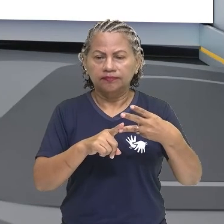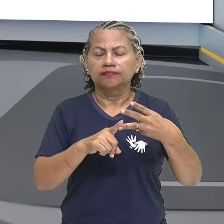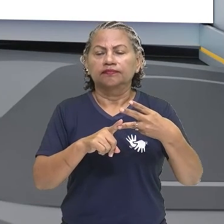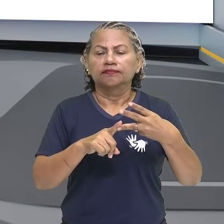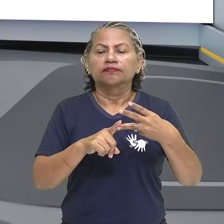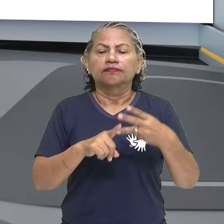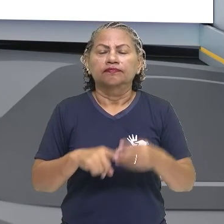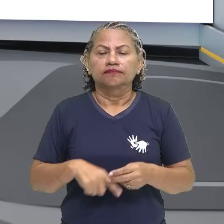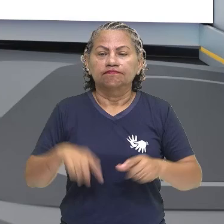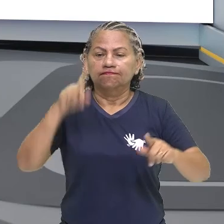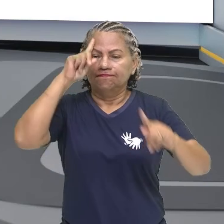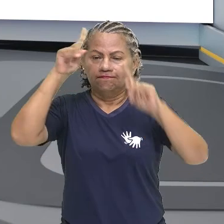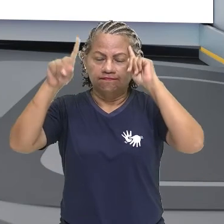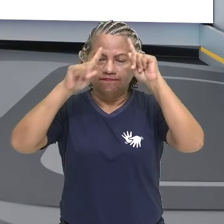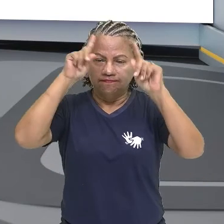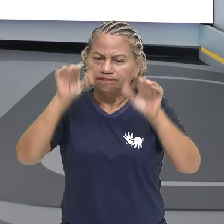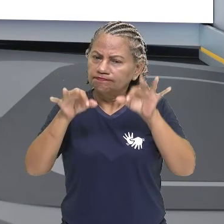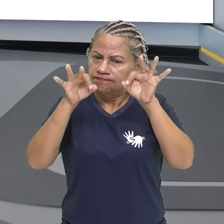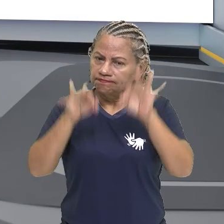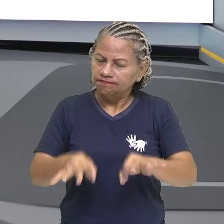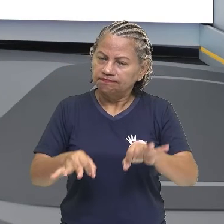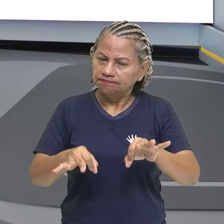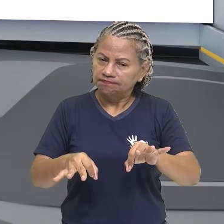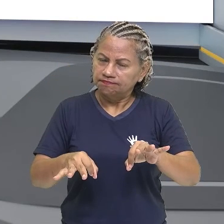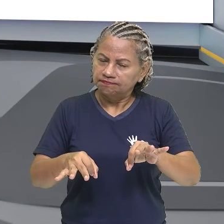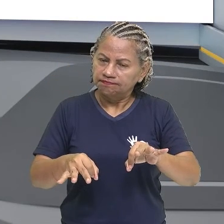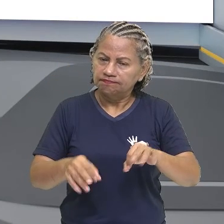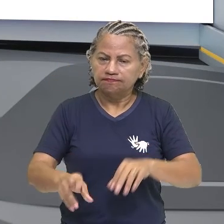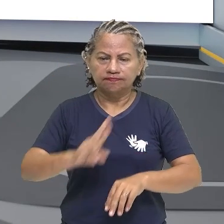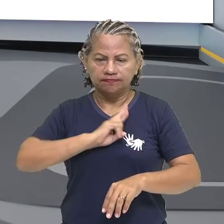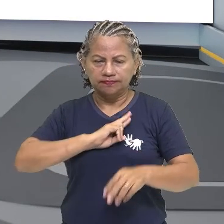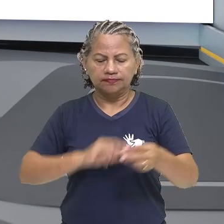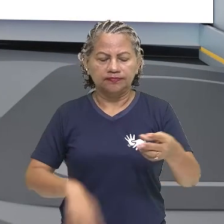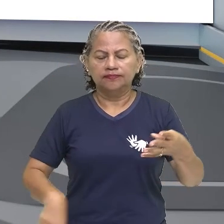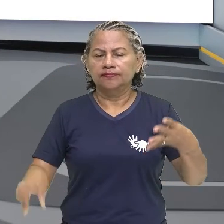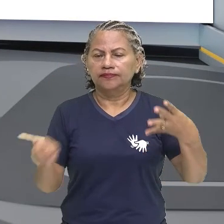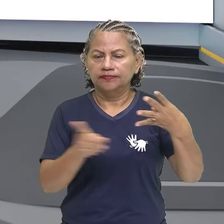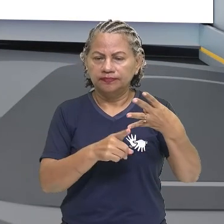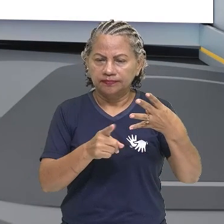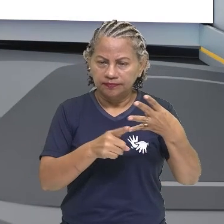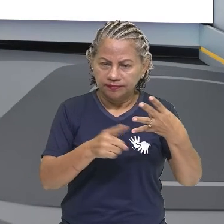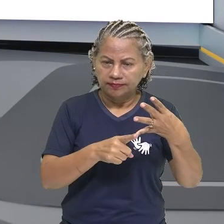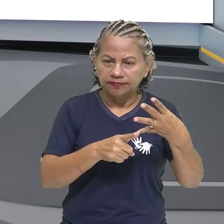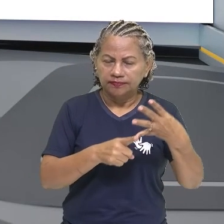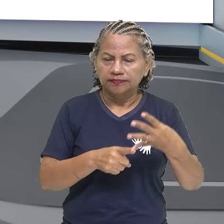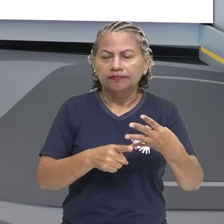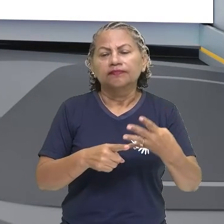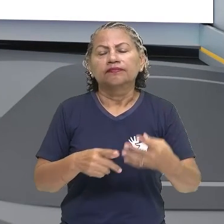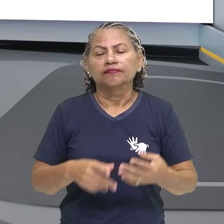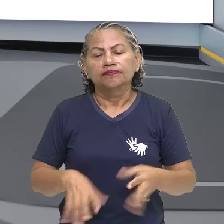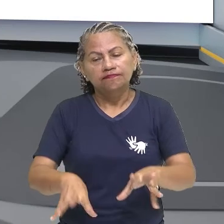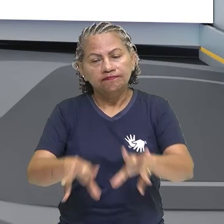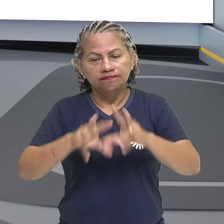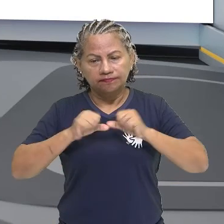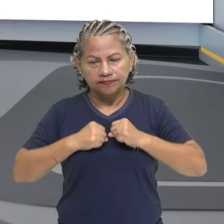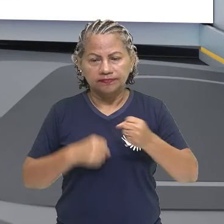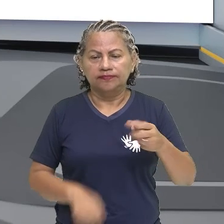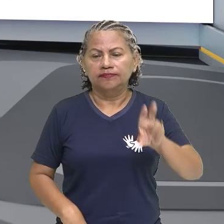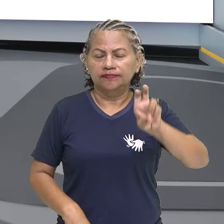Fortalecimento da criatividade e feedback. 4. Propriedade e posse.